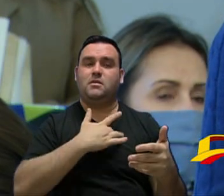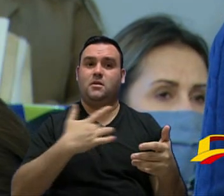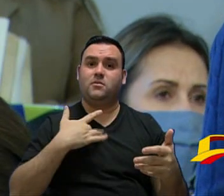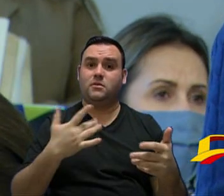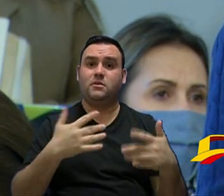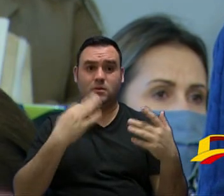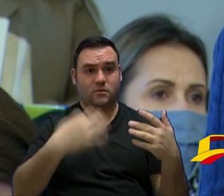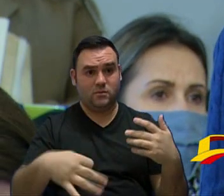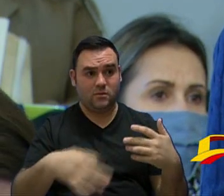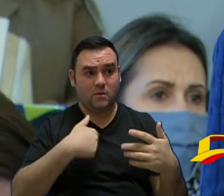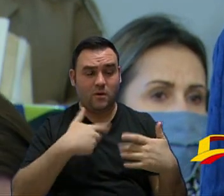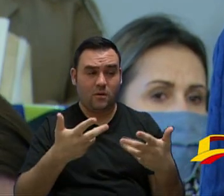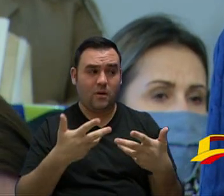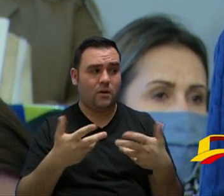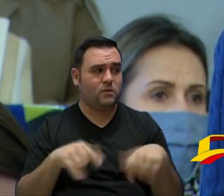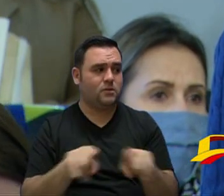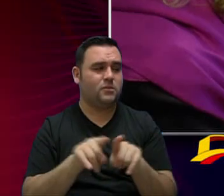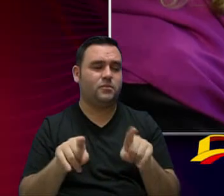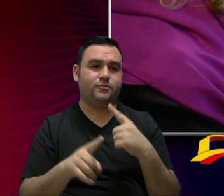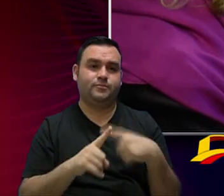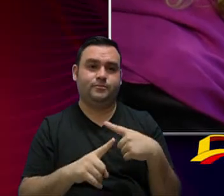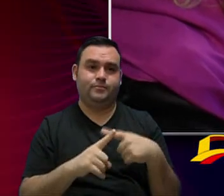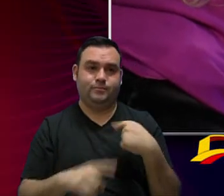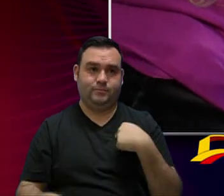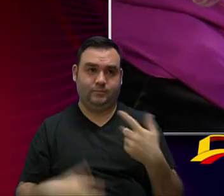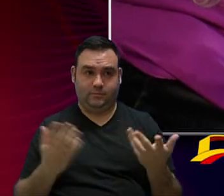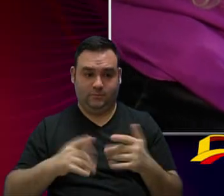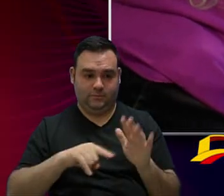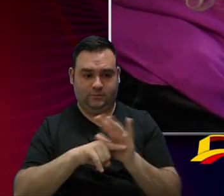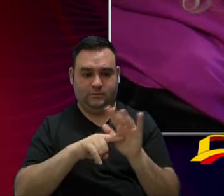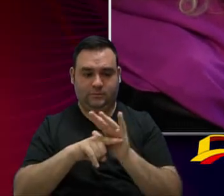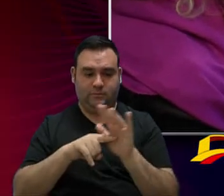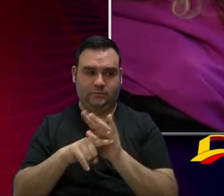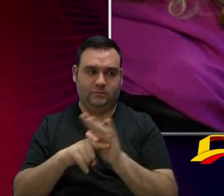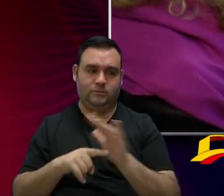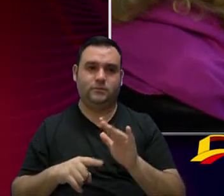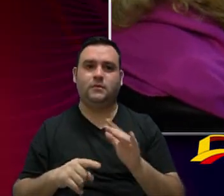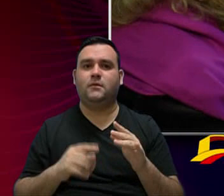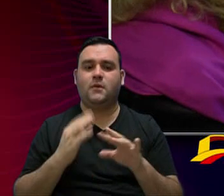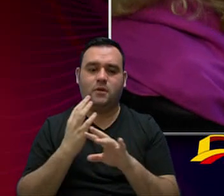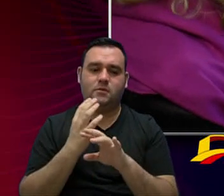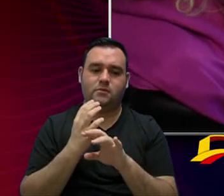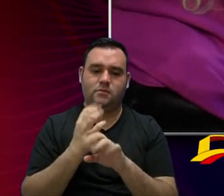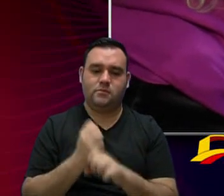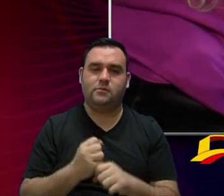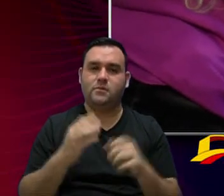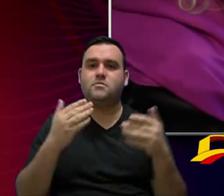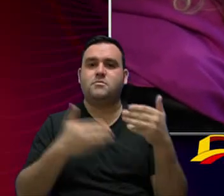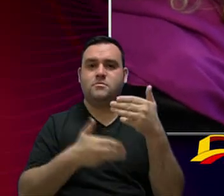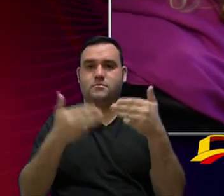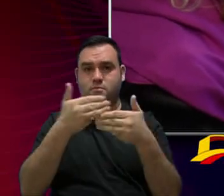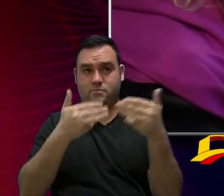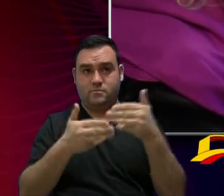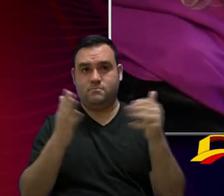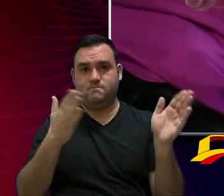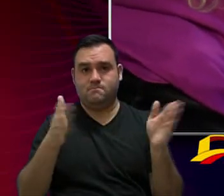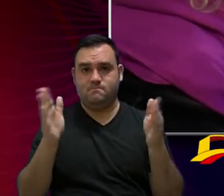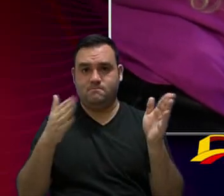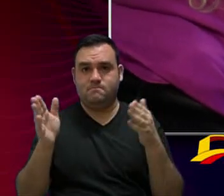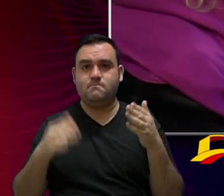mas é isso que eu tô dizendo que eu gostaria até porque eu estou usando minando a quilos os dados que foram passados